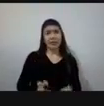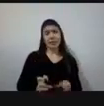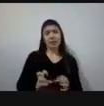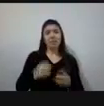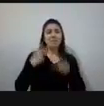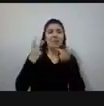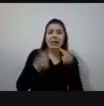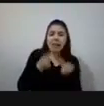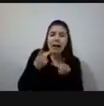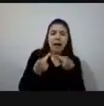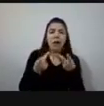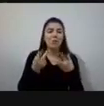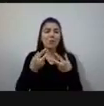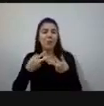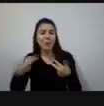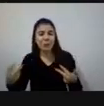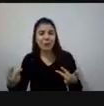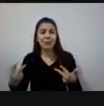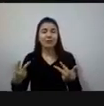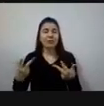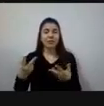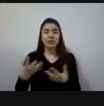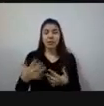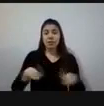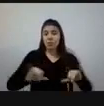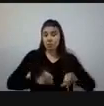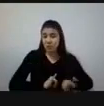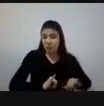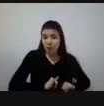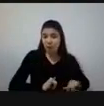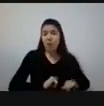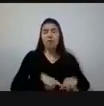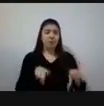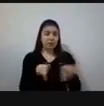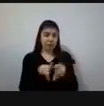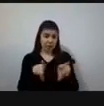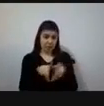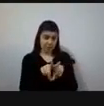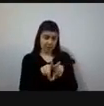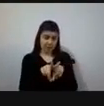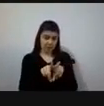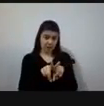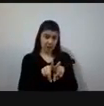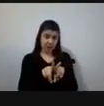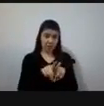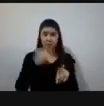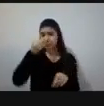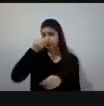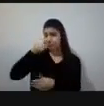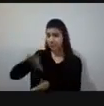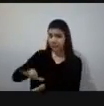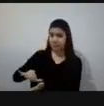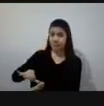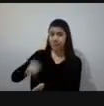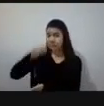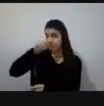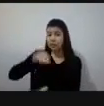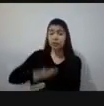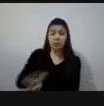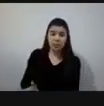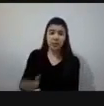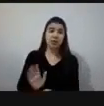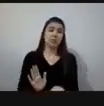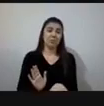trazer consequências pesadas do olhar das pessoas, do preconceito e por aí vai. Sempre deve se dar crédito para a palavra